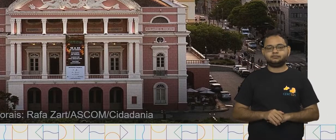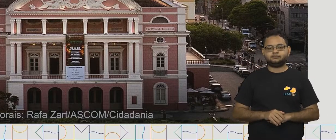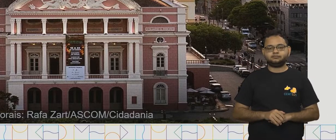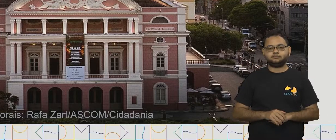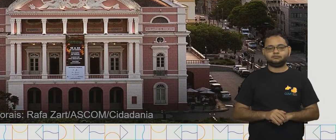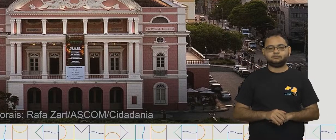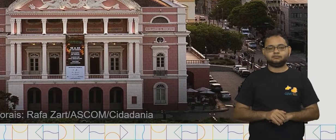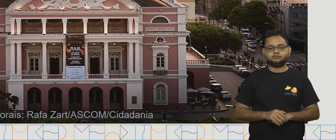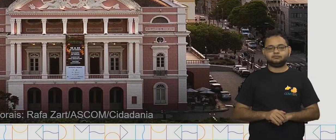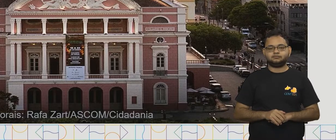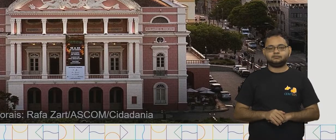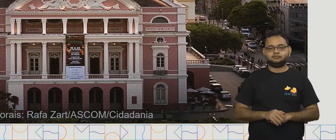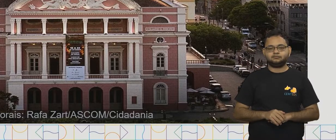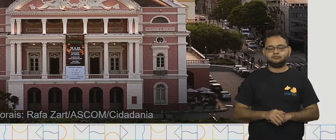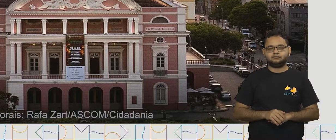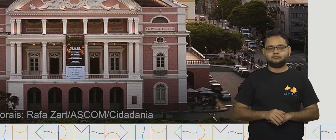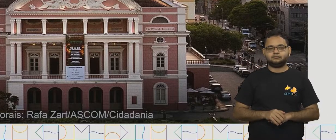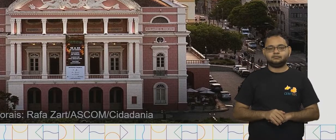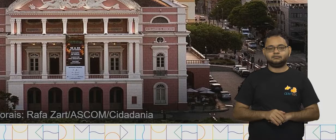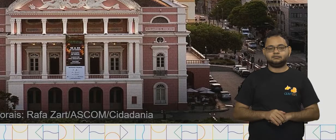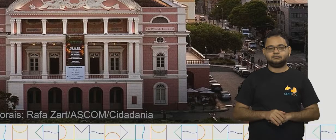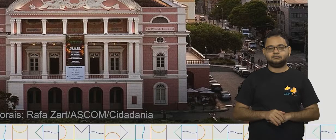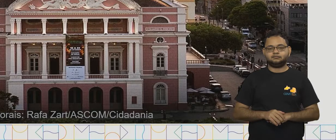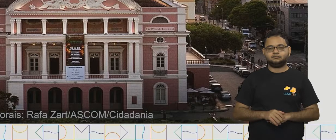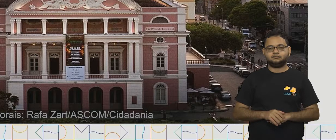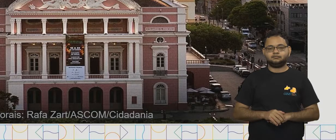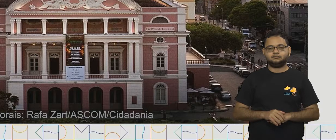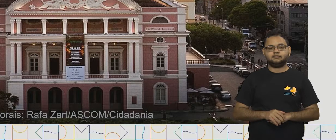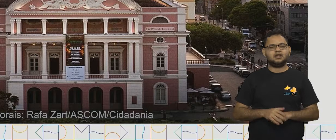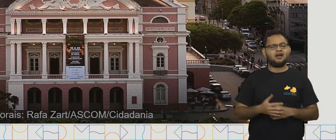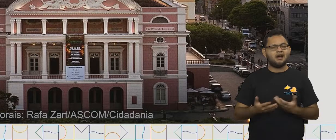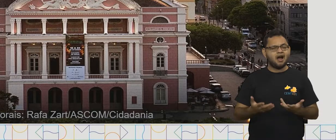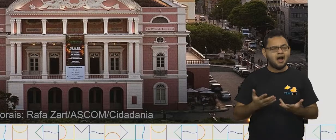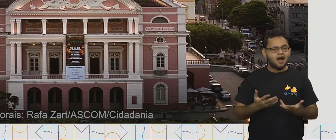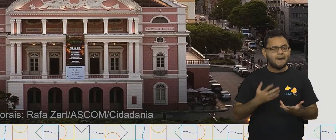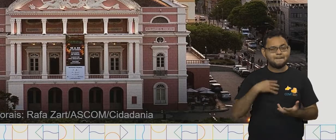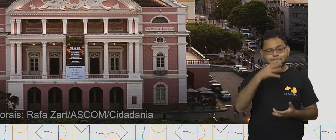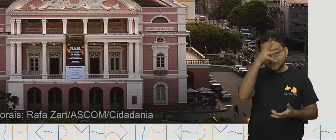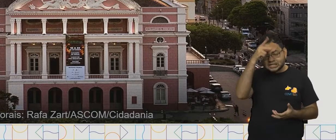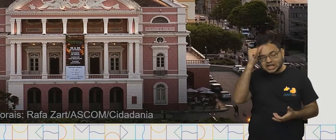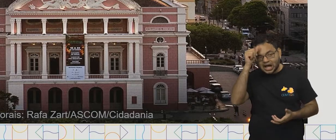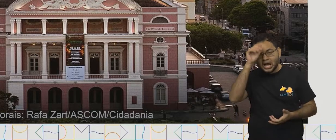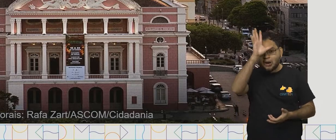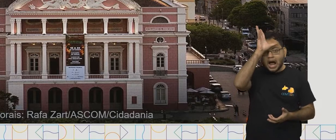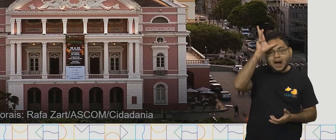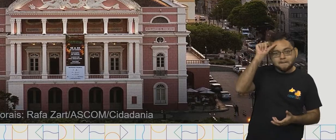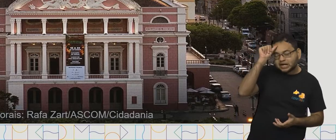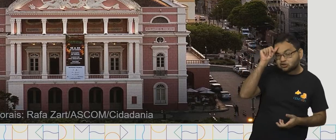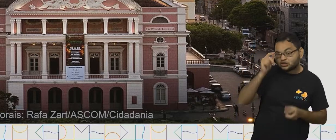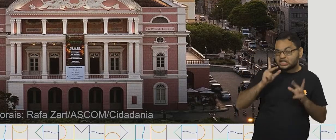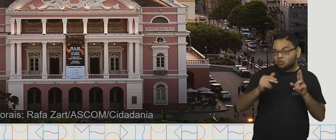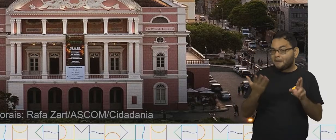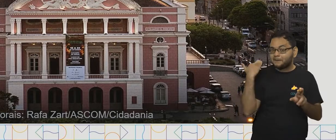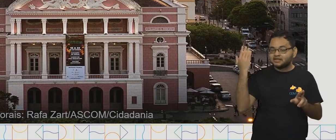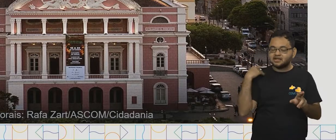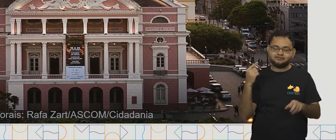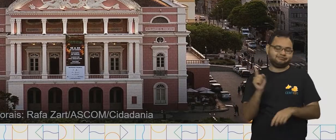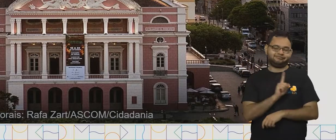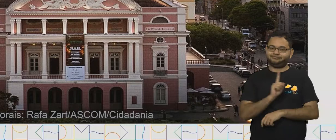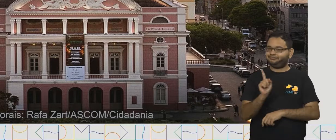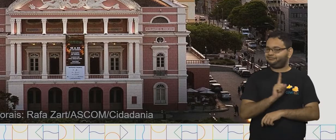em 1896. Aliás, nem Manaus ou o Amazonas é o mesmo daquele